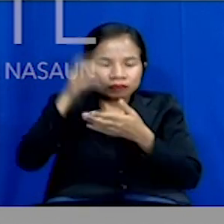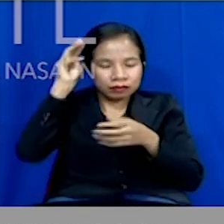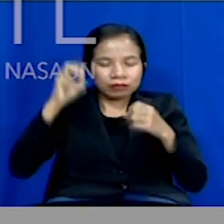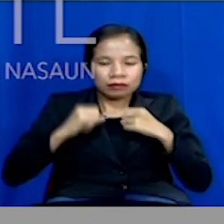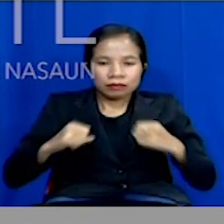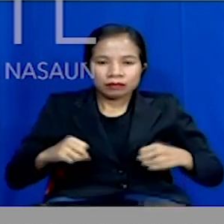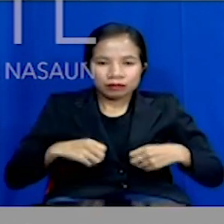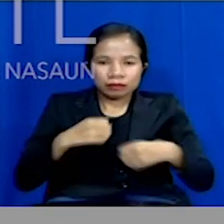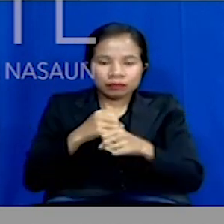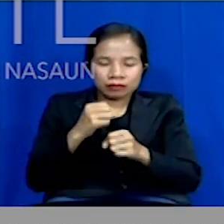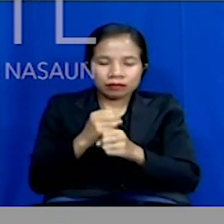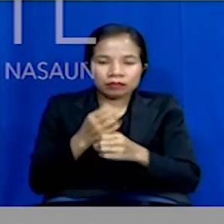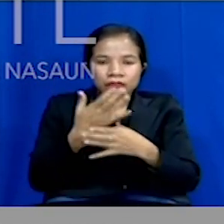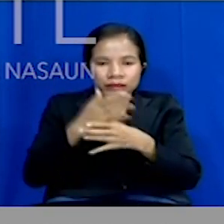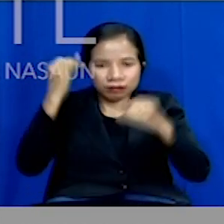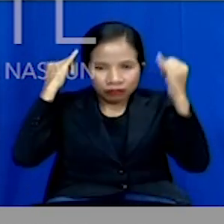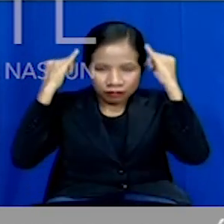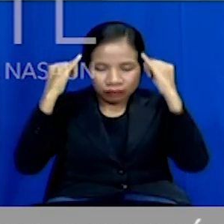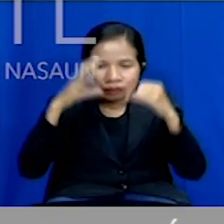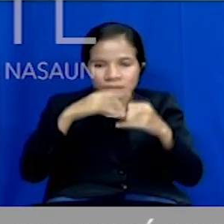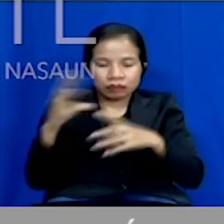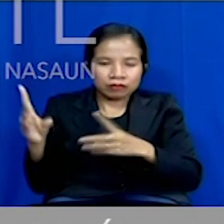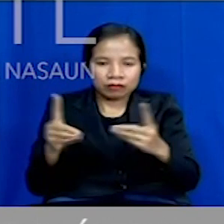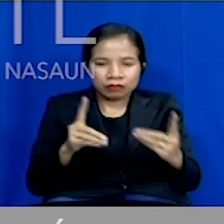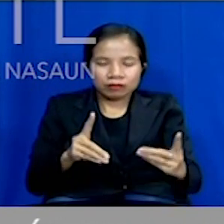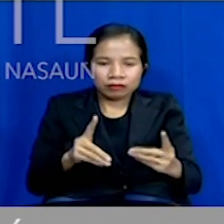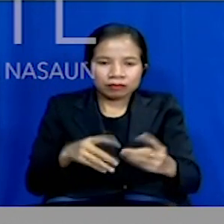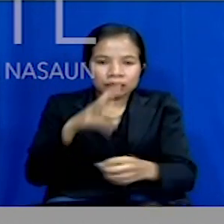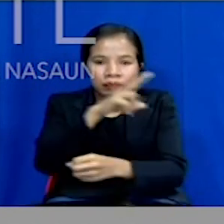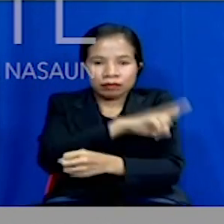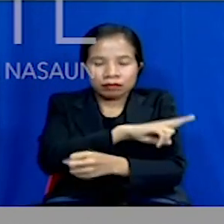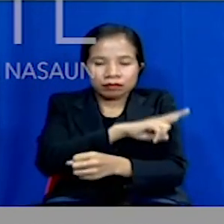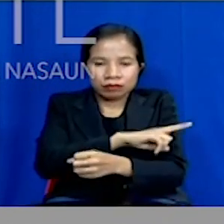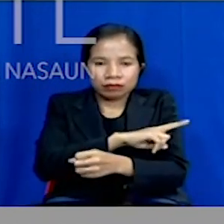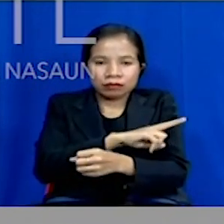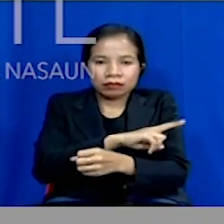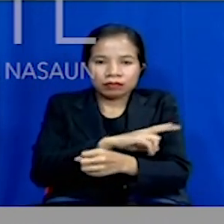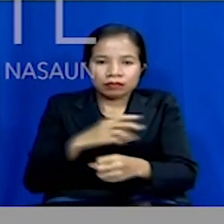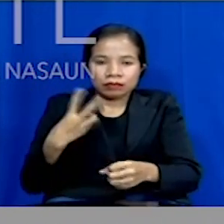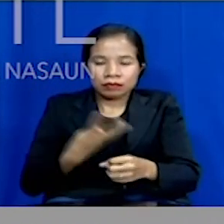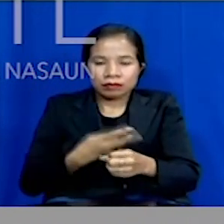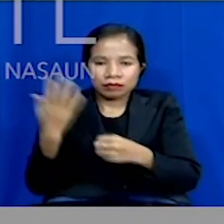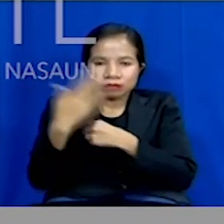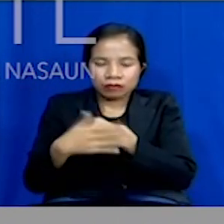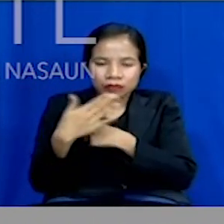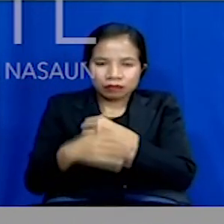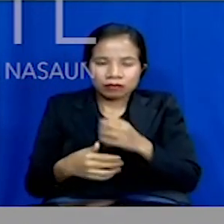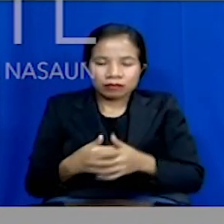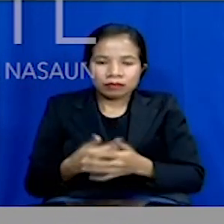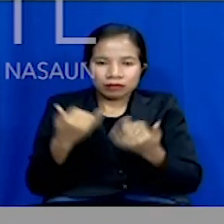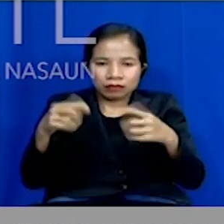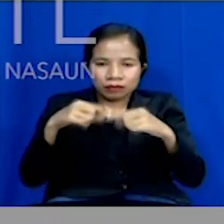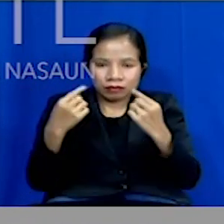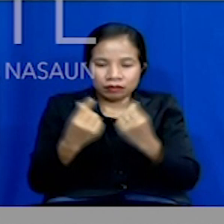tu halo socialização e implementação de vacinas ia este no país. Agora, a equipa